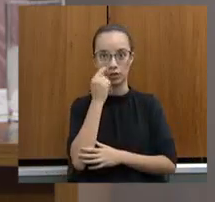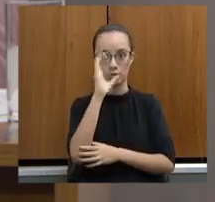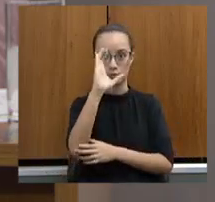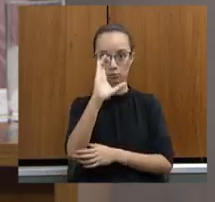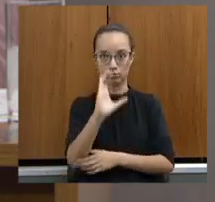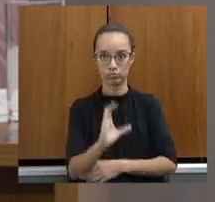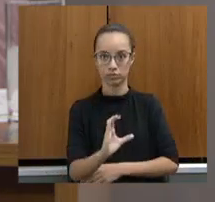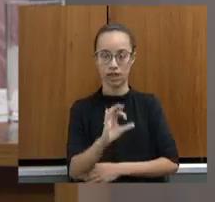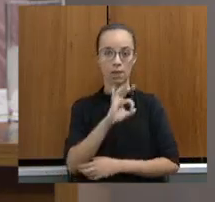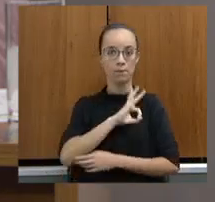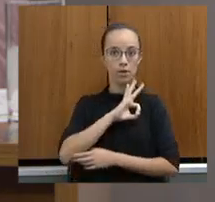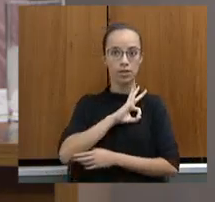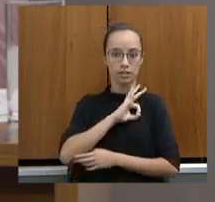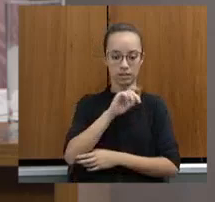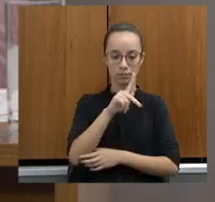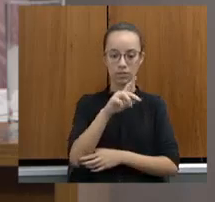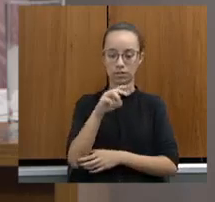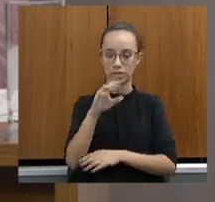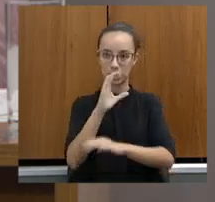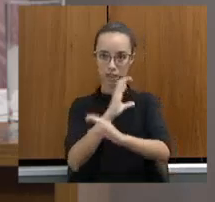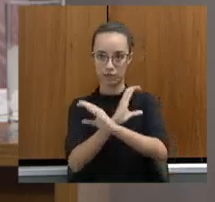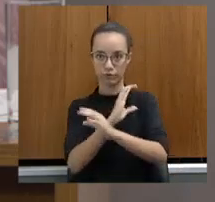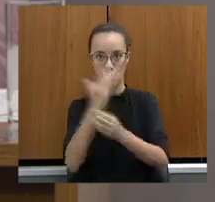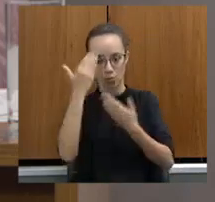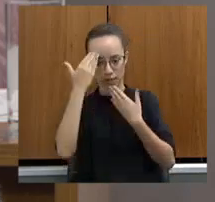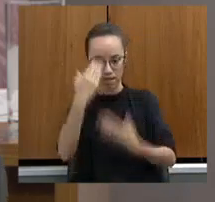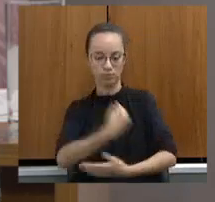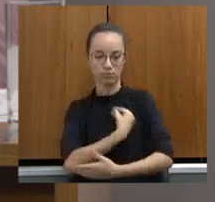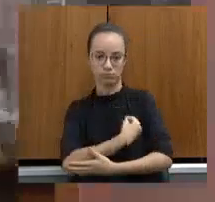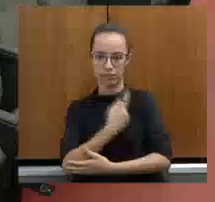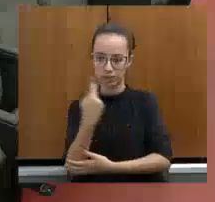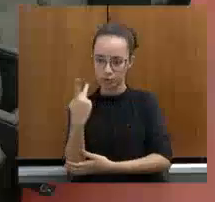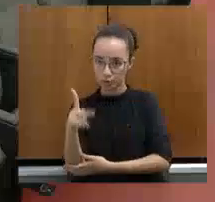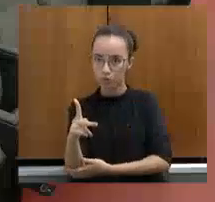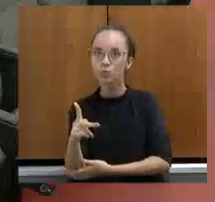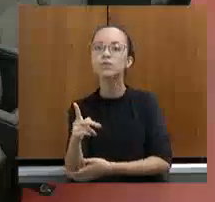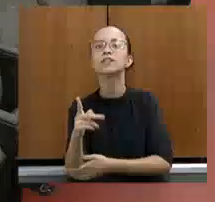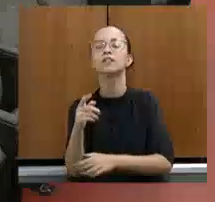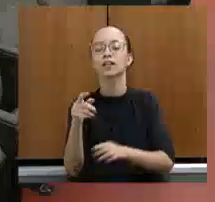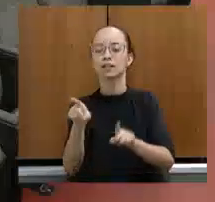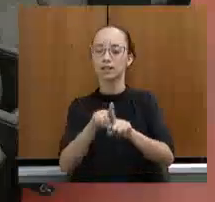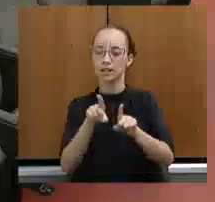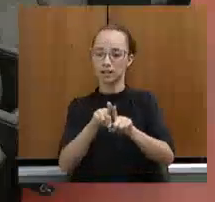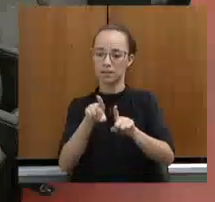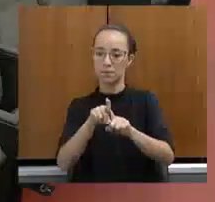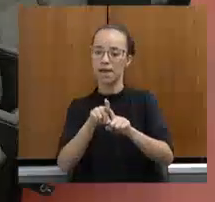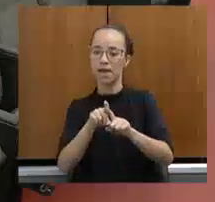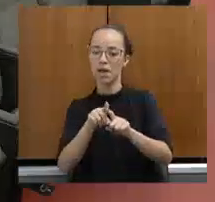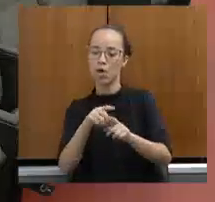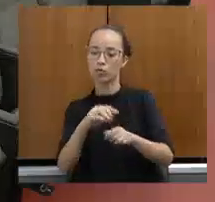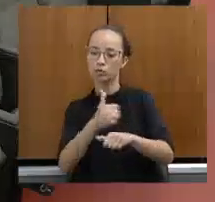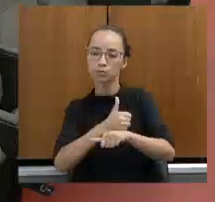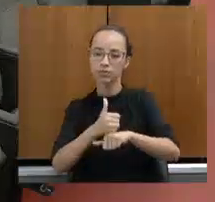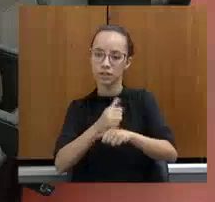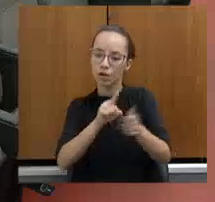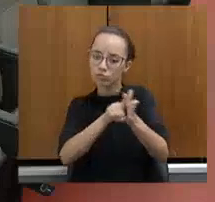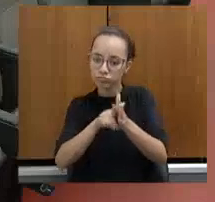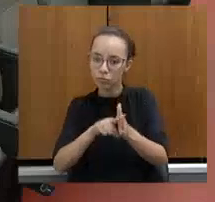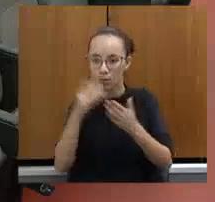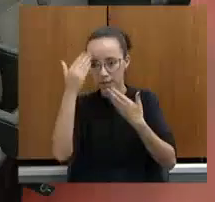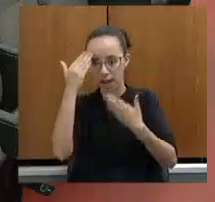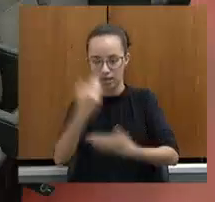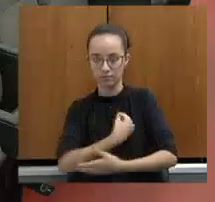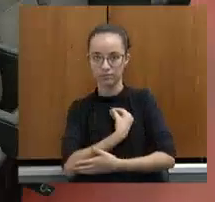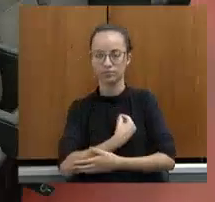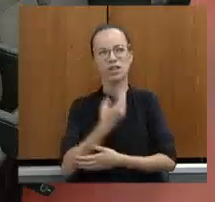excedentes da Polícia Civil queria agradecer a todos pela presença dos escrivães às vezes investigadores Muito obrigado pela presença eu me recordo que